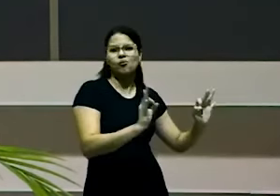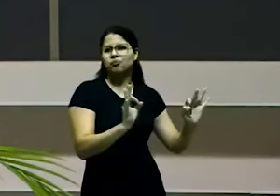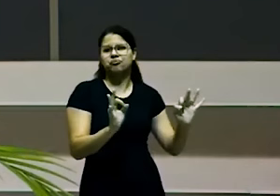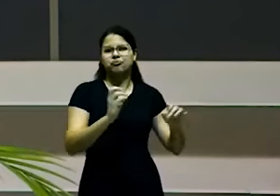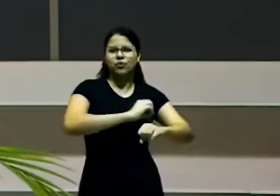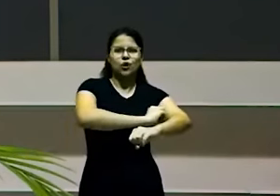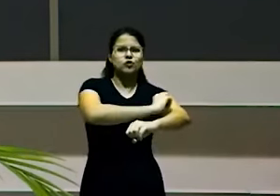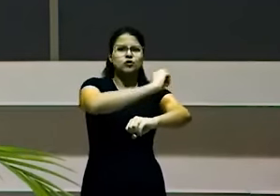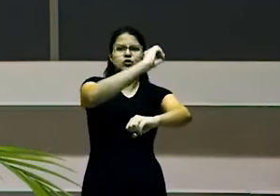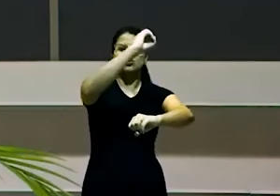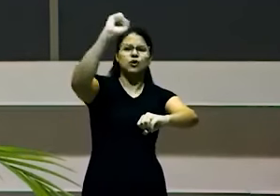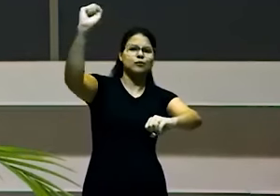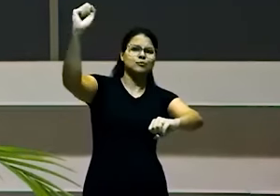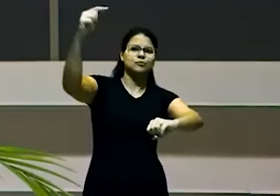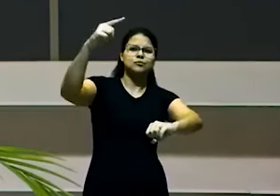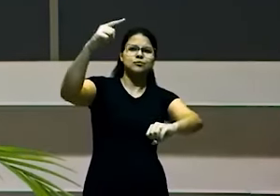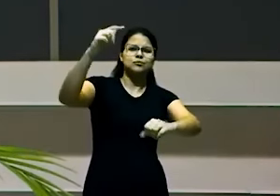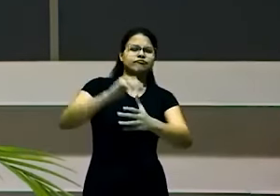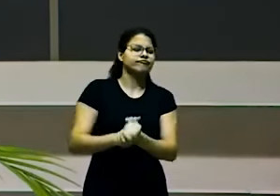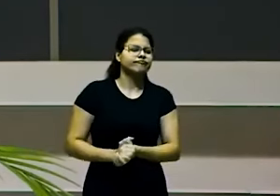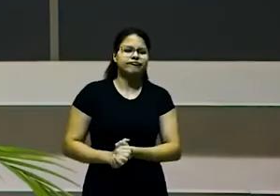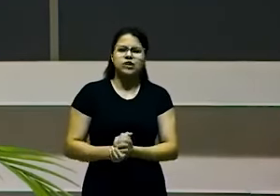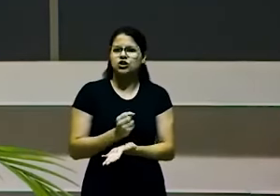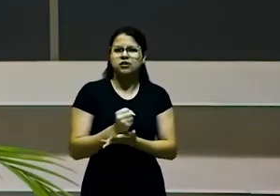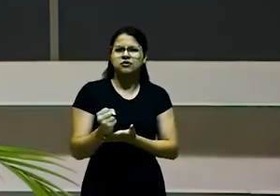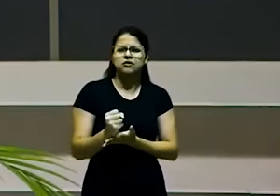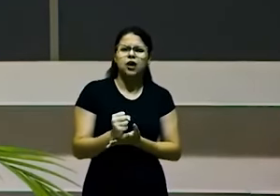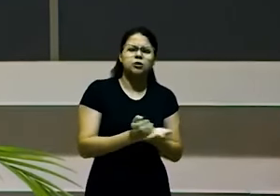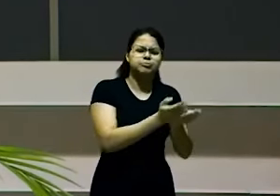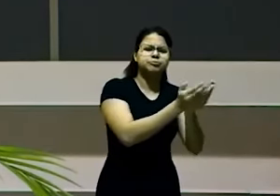e de repente Eles escutam um grito